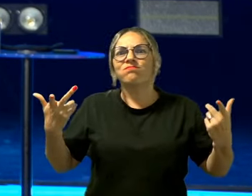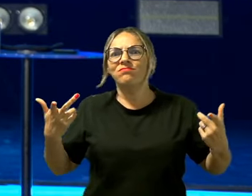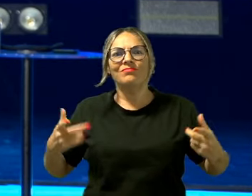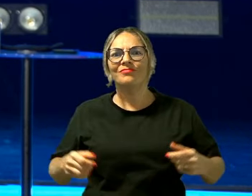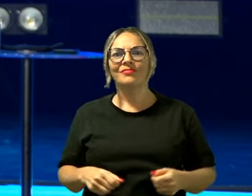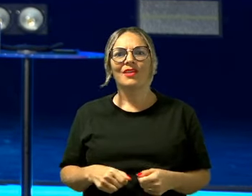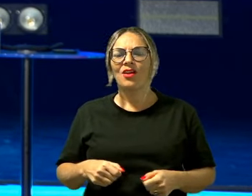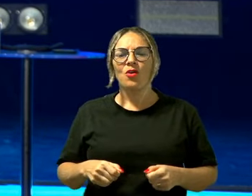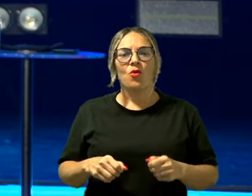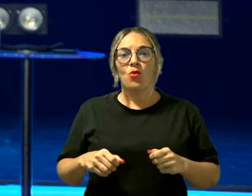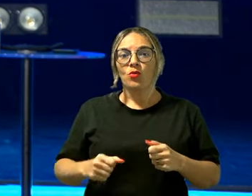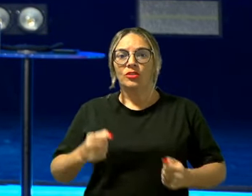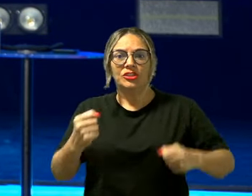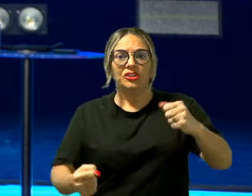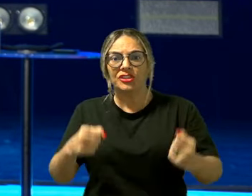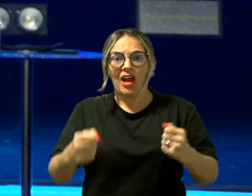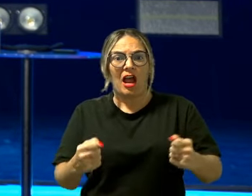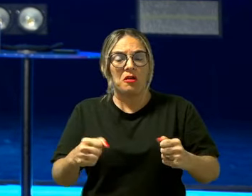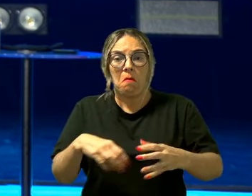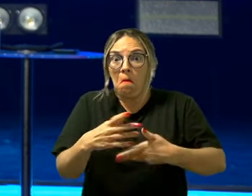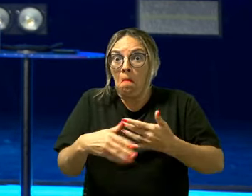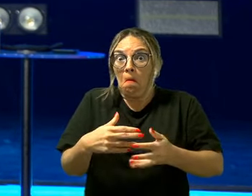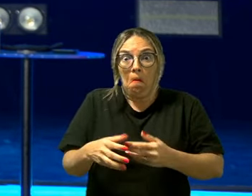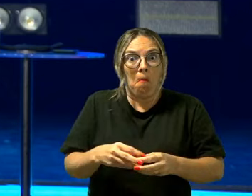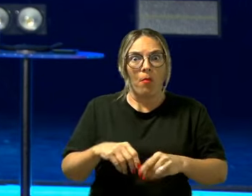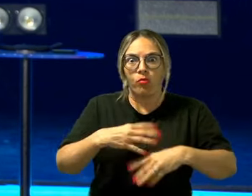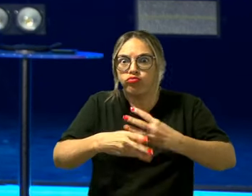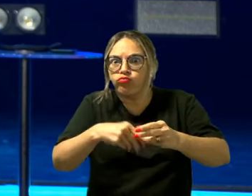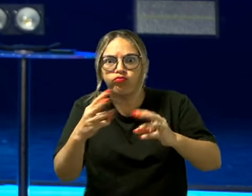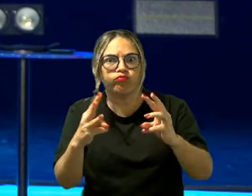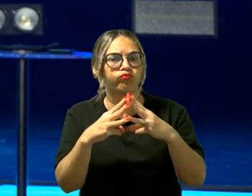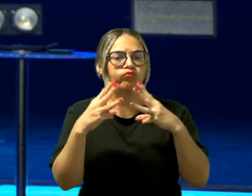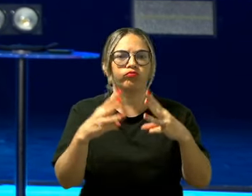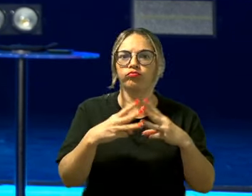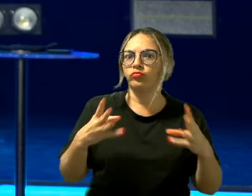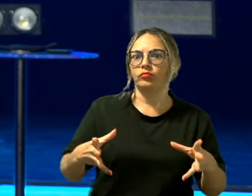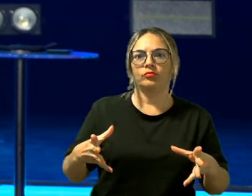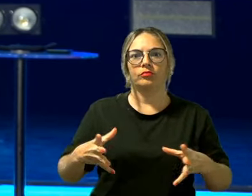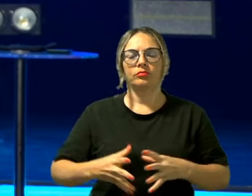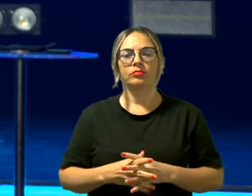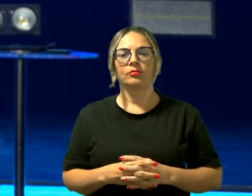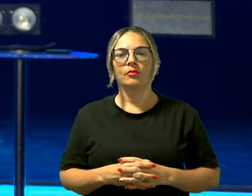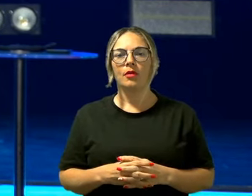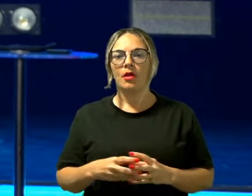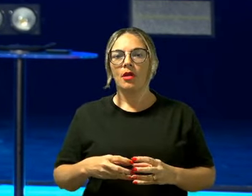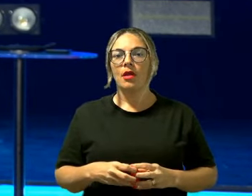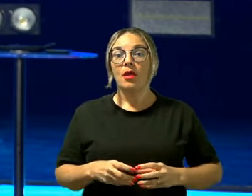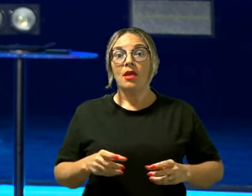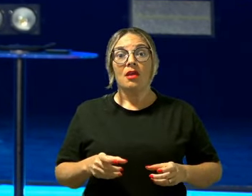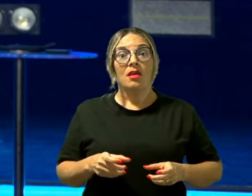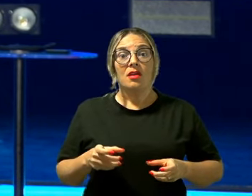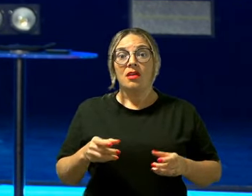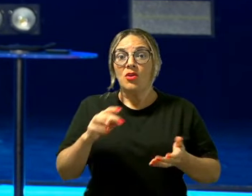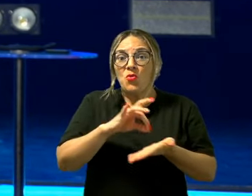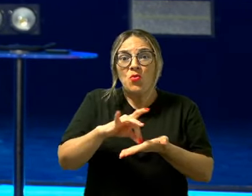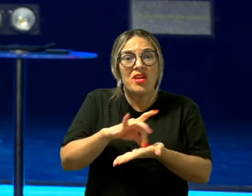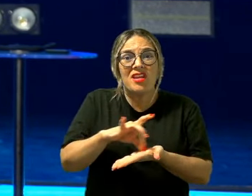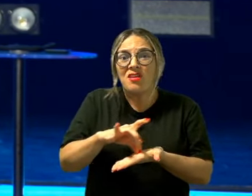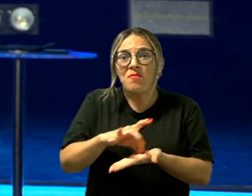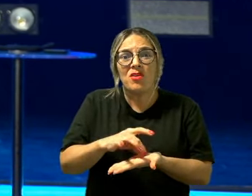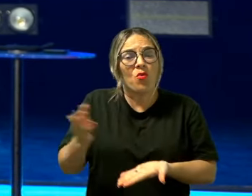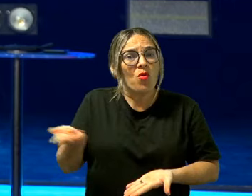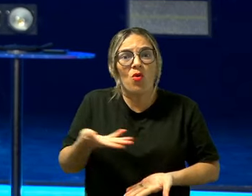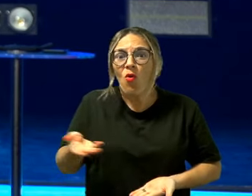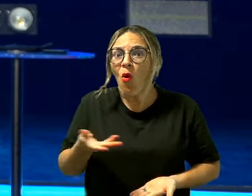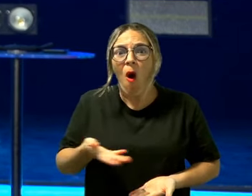carros começassem a soltar-se, de forma que tinham dificuldades em conduzi-los. E os egípcios gritaram: vamos fugir dos israelitas,